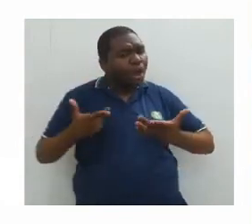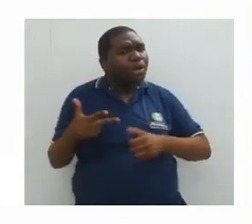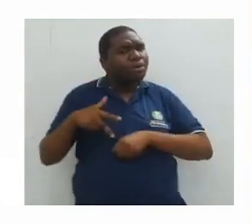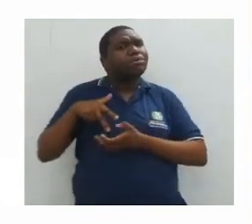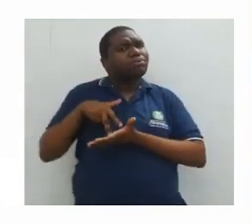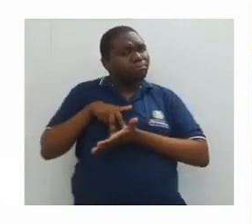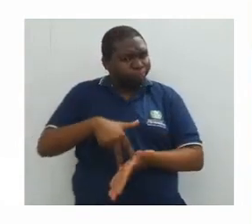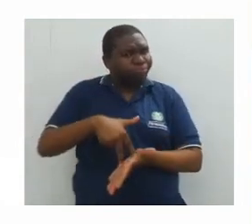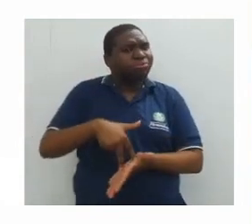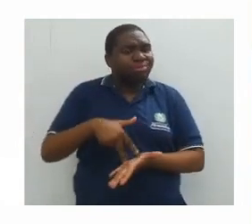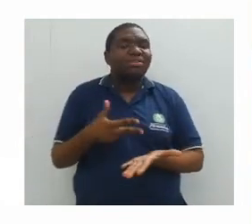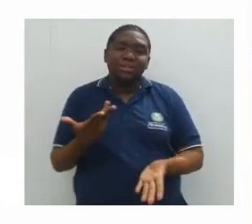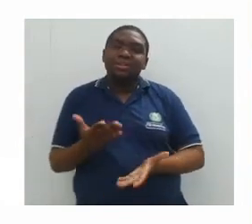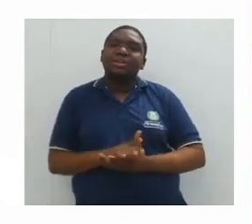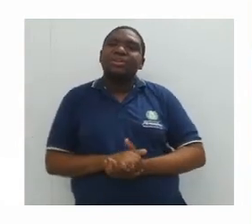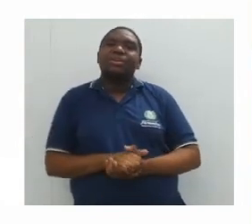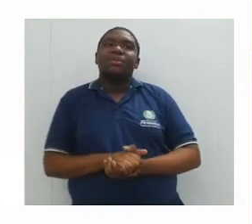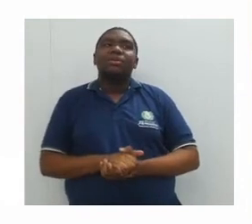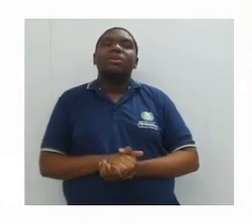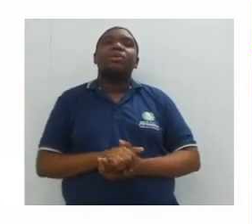resistência, então, é